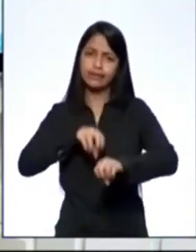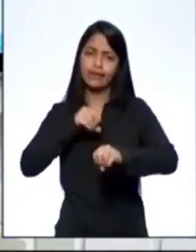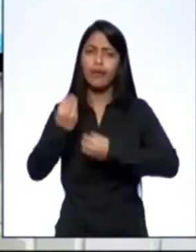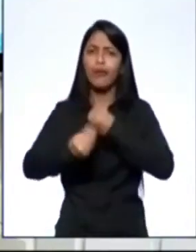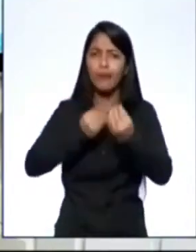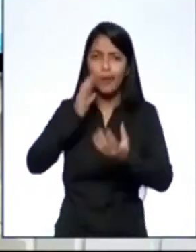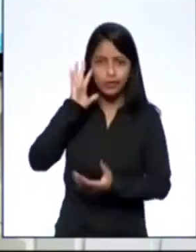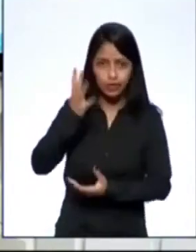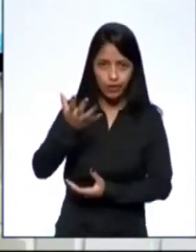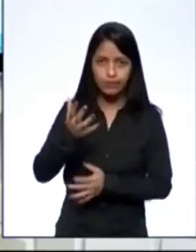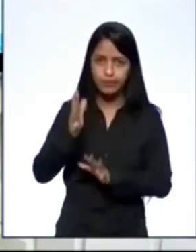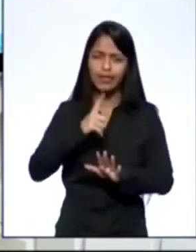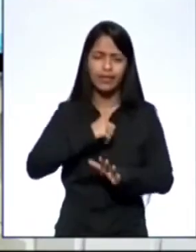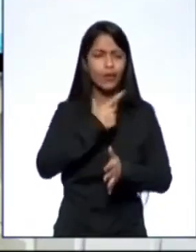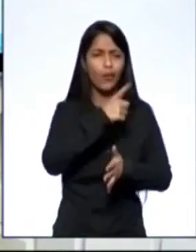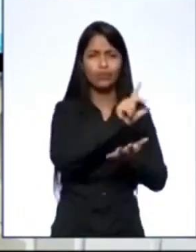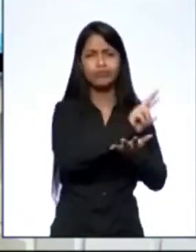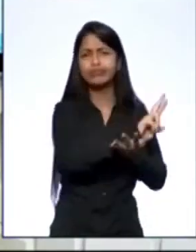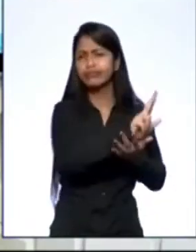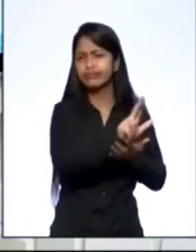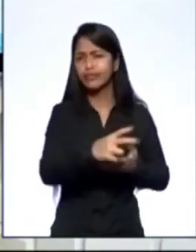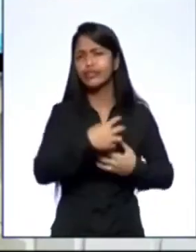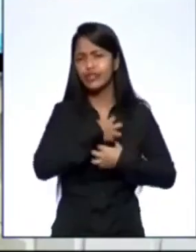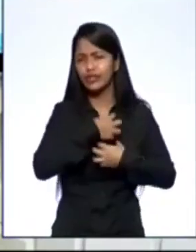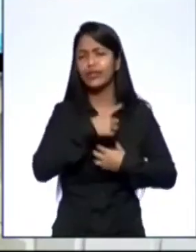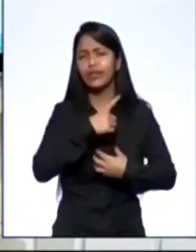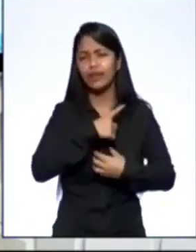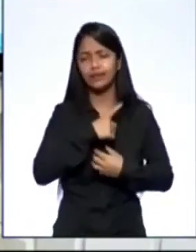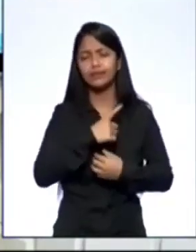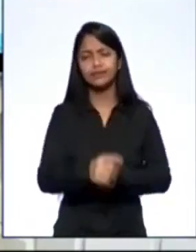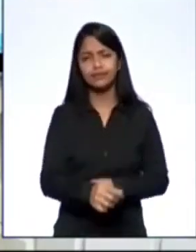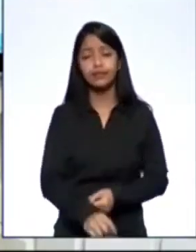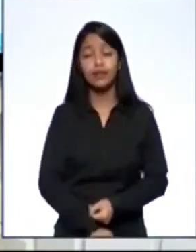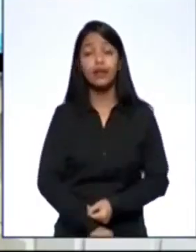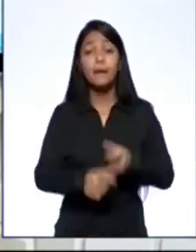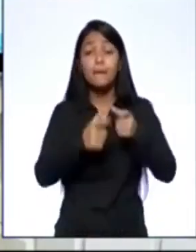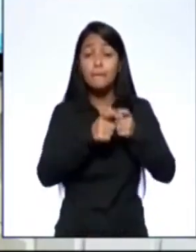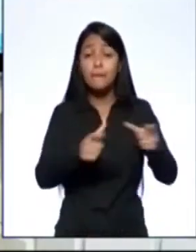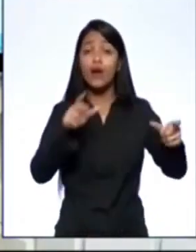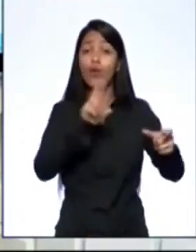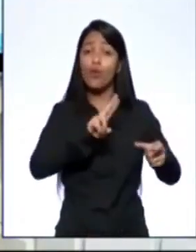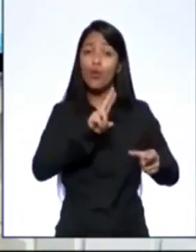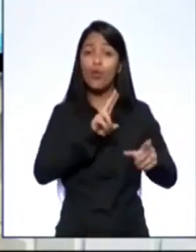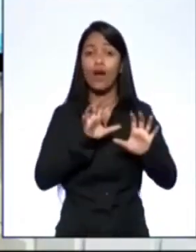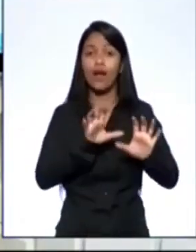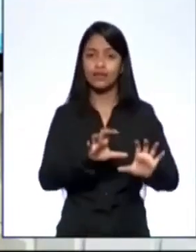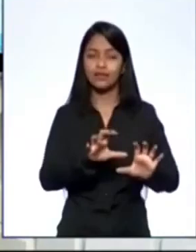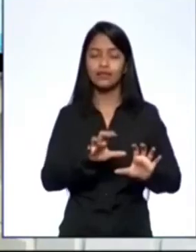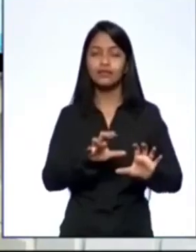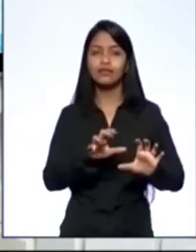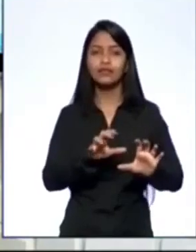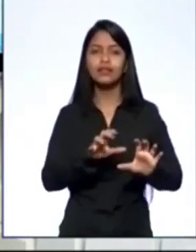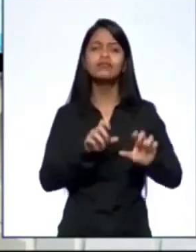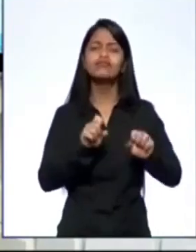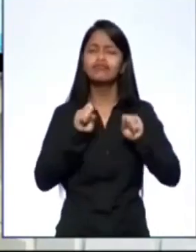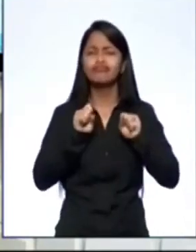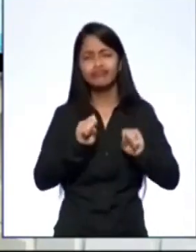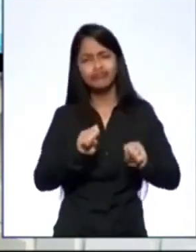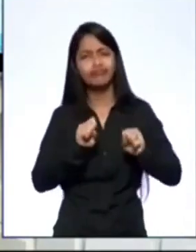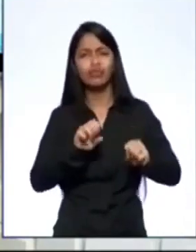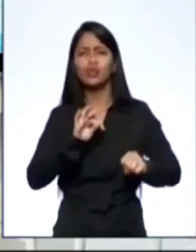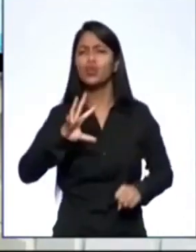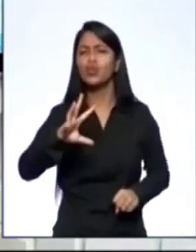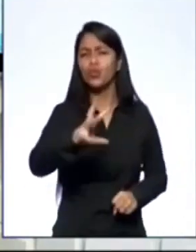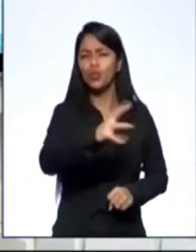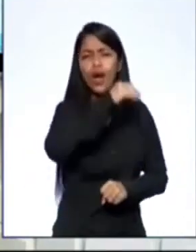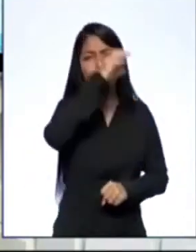resolver o sistema Então esse é o método tradicional Esse é o método que provavelmente todo mundo